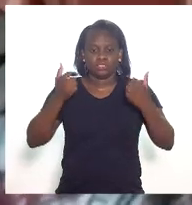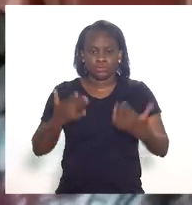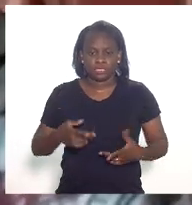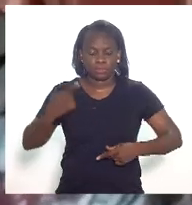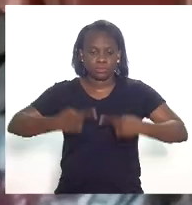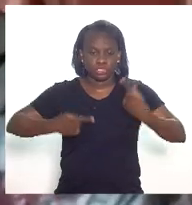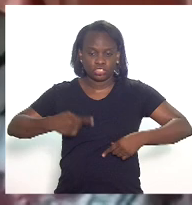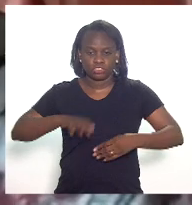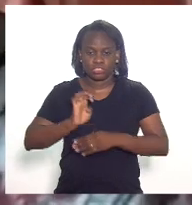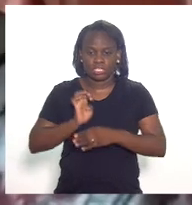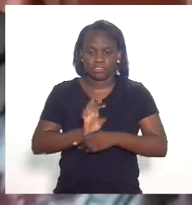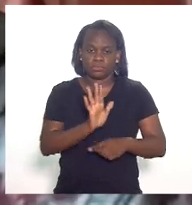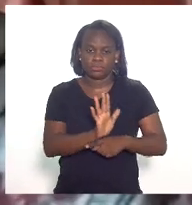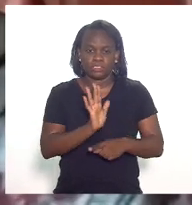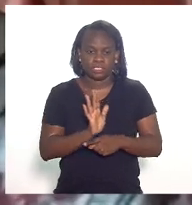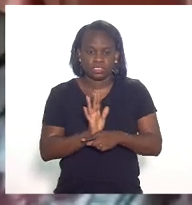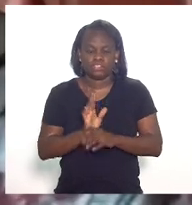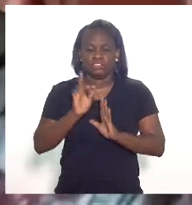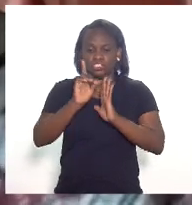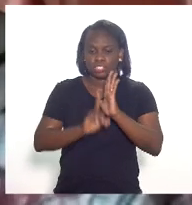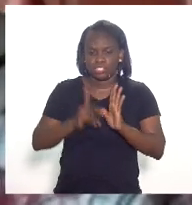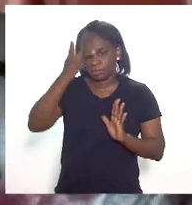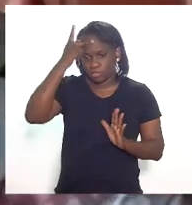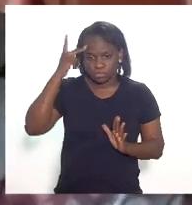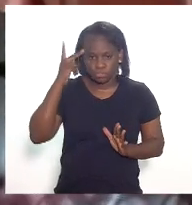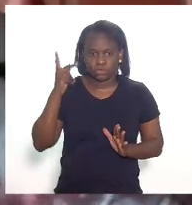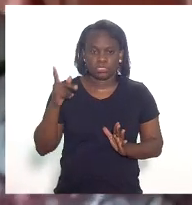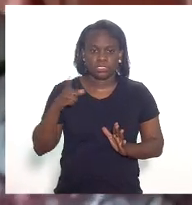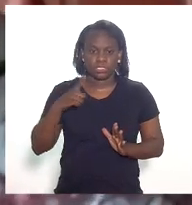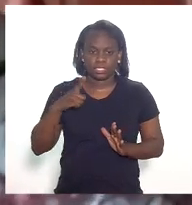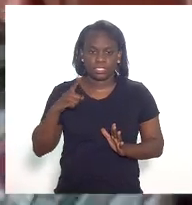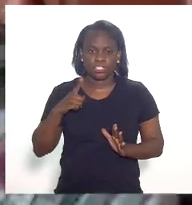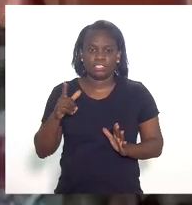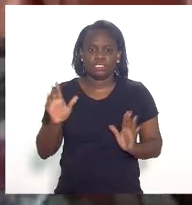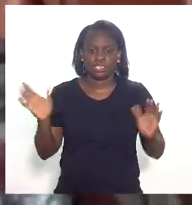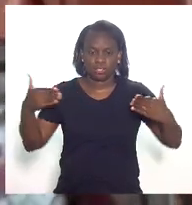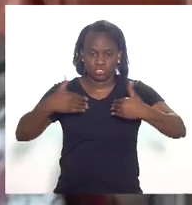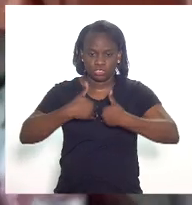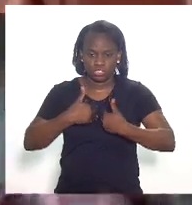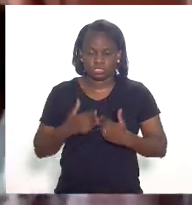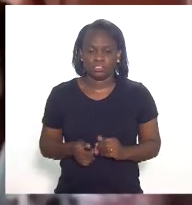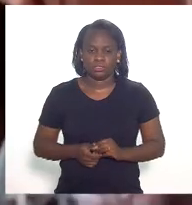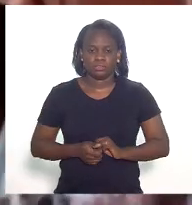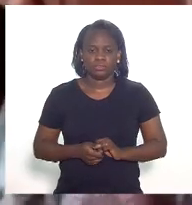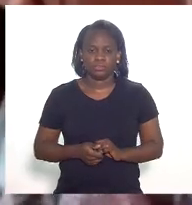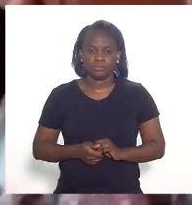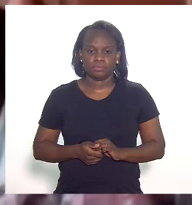política estadual de proteção dos direitos da pessoa com transtorno do espectro autista.